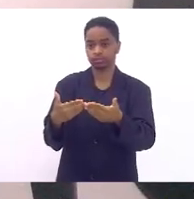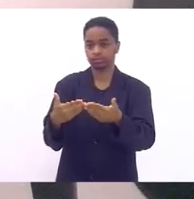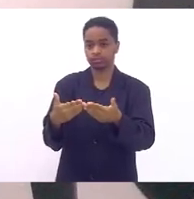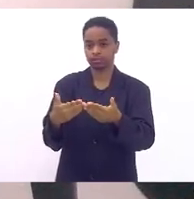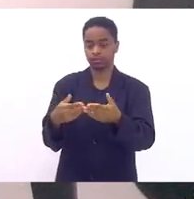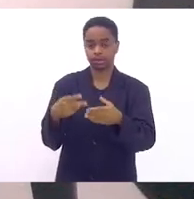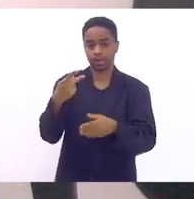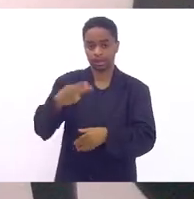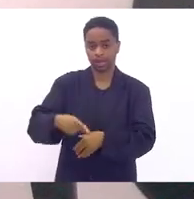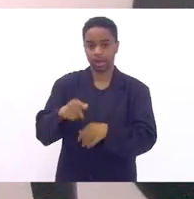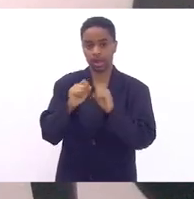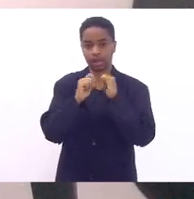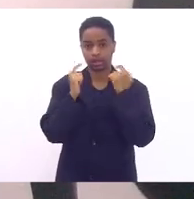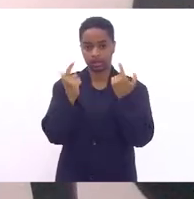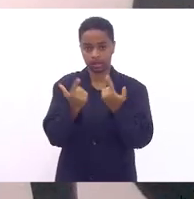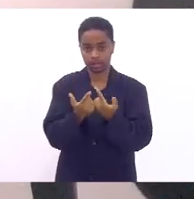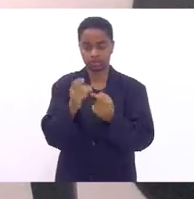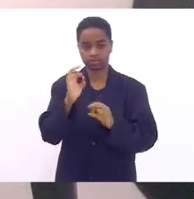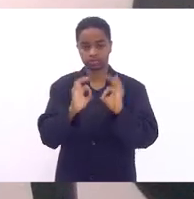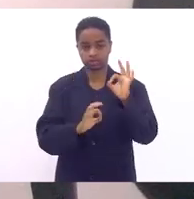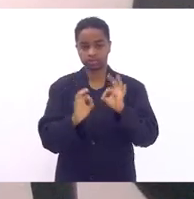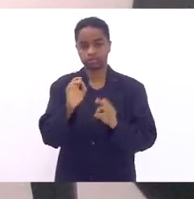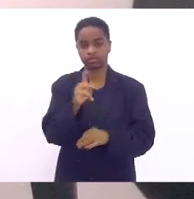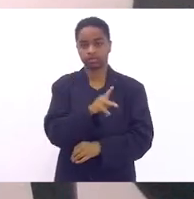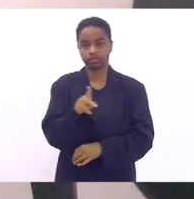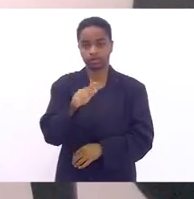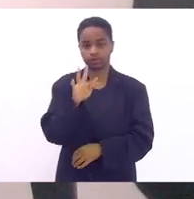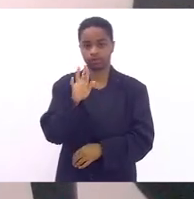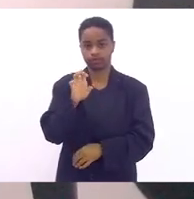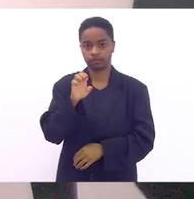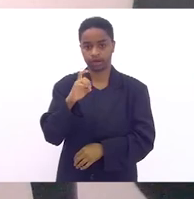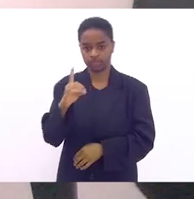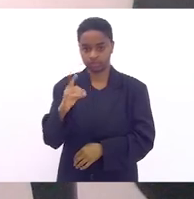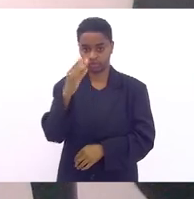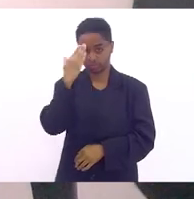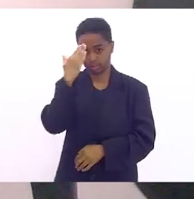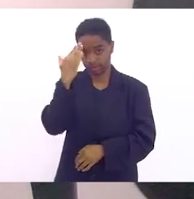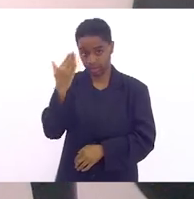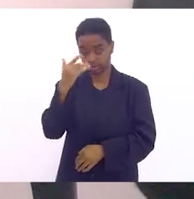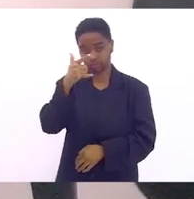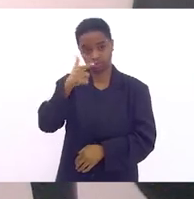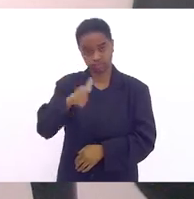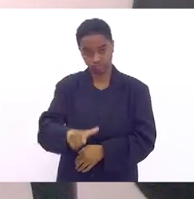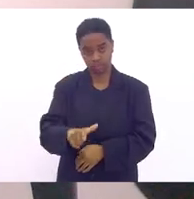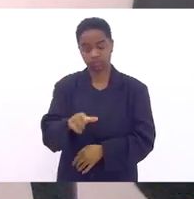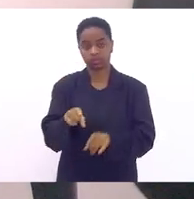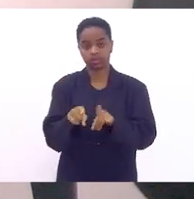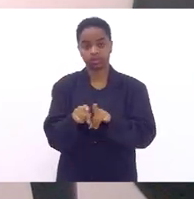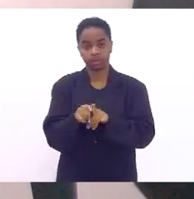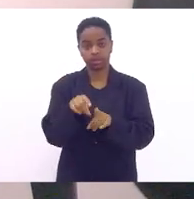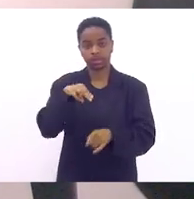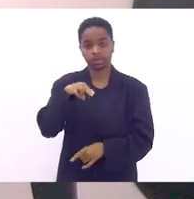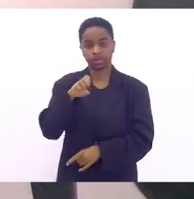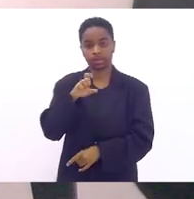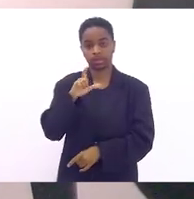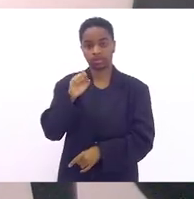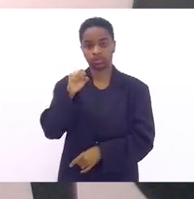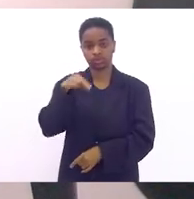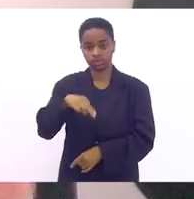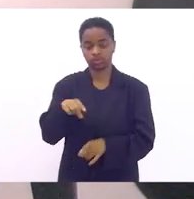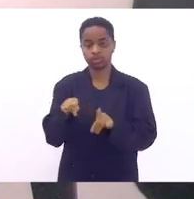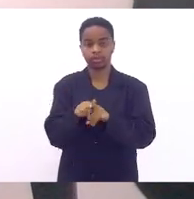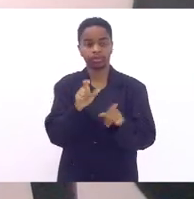alerge sob comando do Professor Fred muito obrigada né obrigada mais uma vez Dr Nelson aos nossos